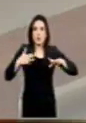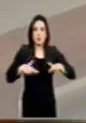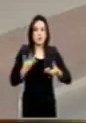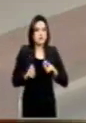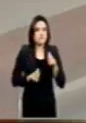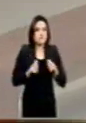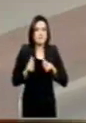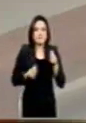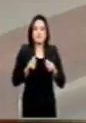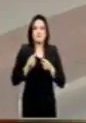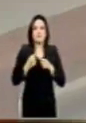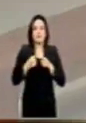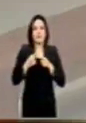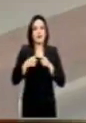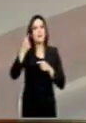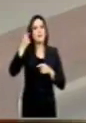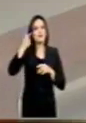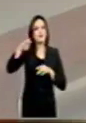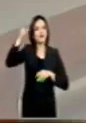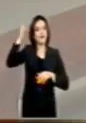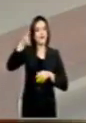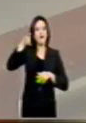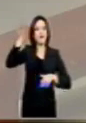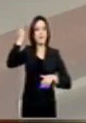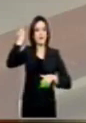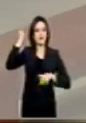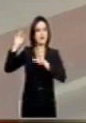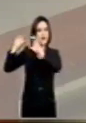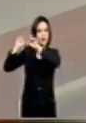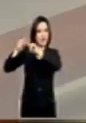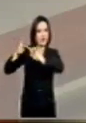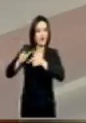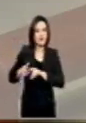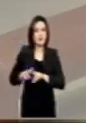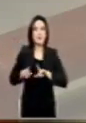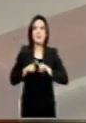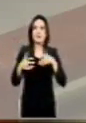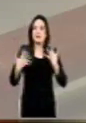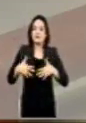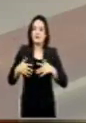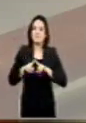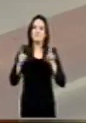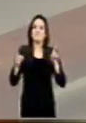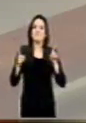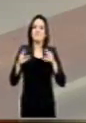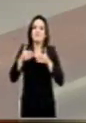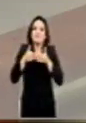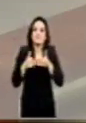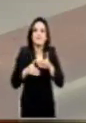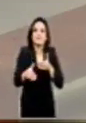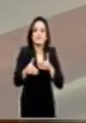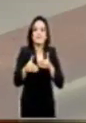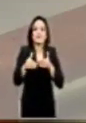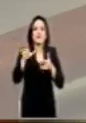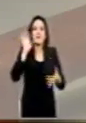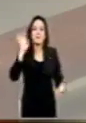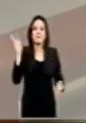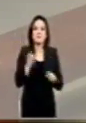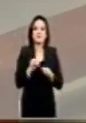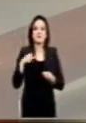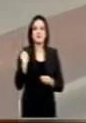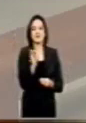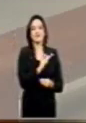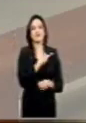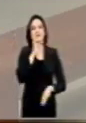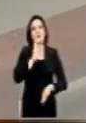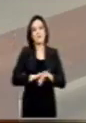conservador, mas ali ficou claro que a partir daquele momento nós estaríamos vivenciando um novo